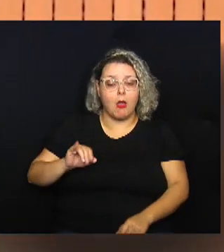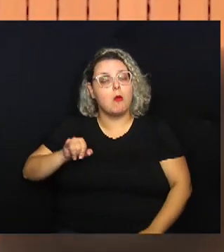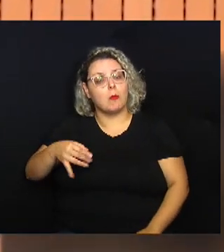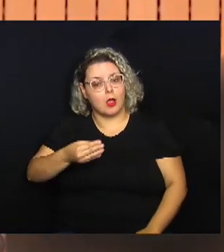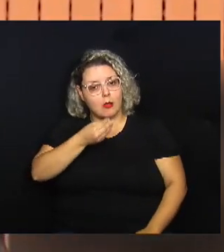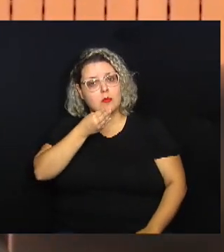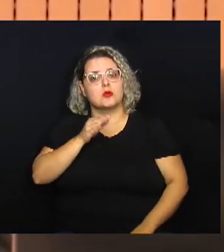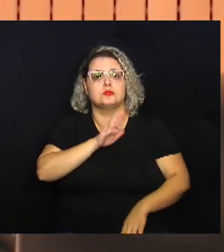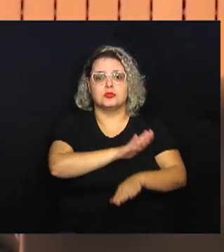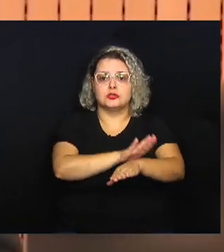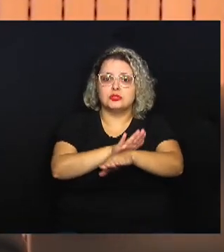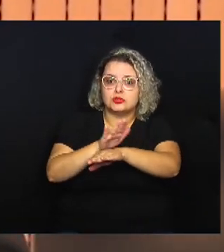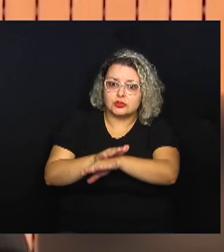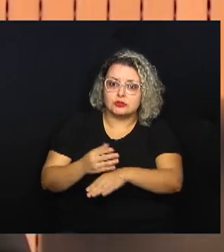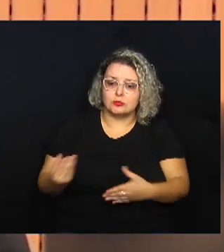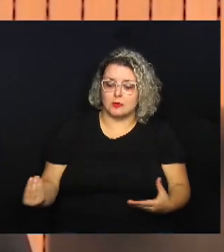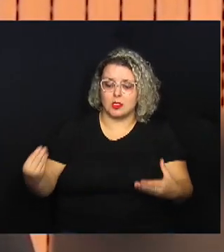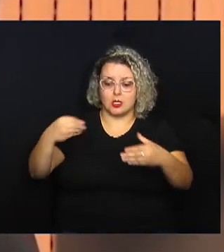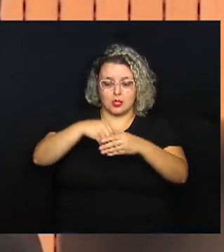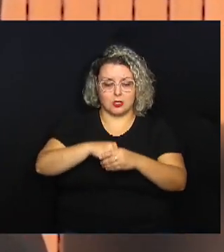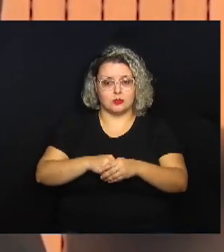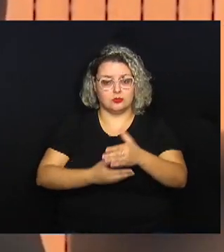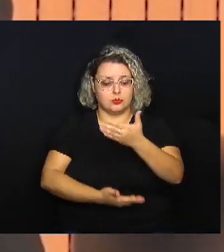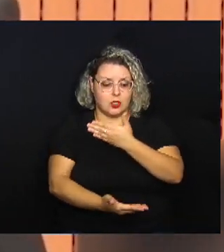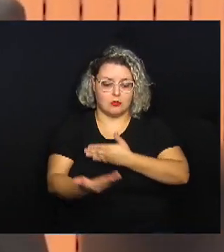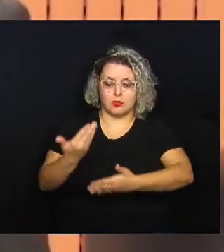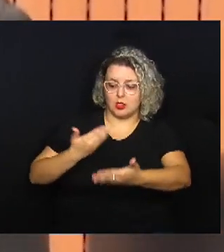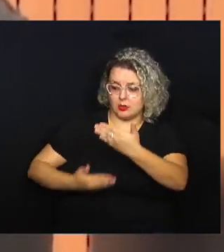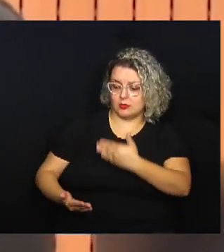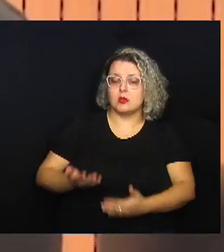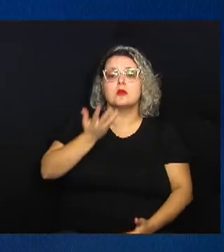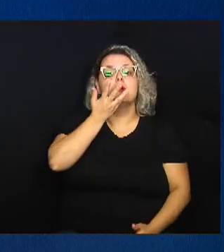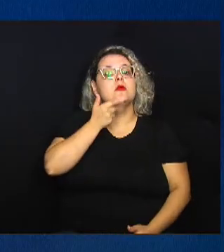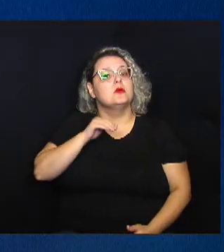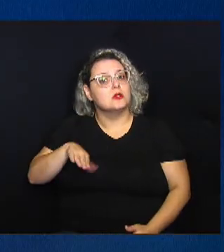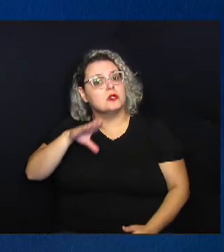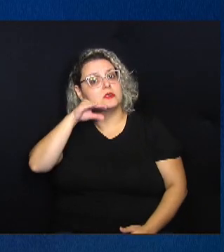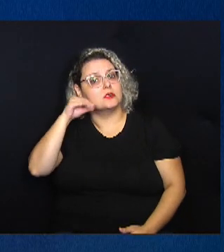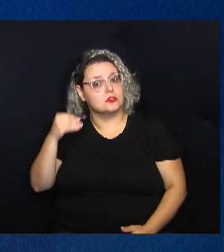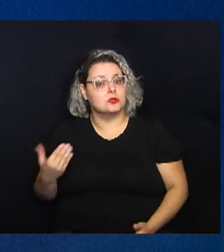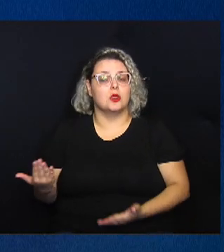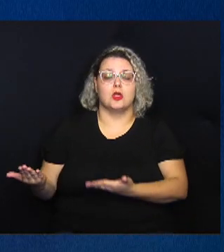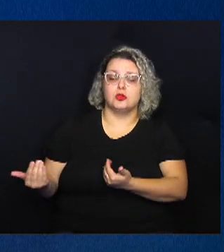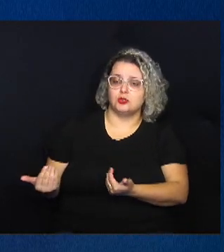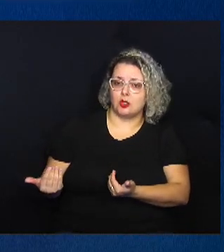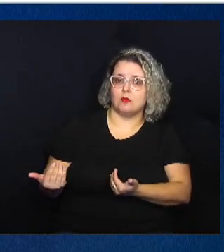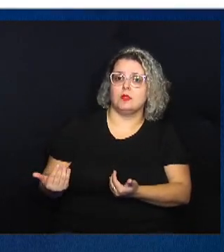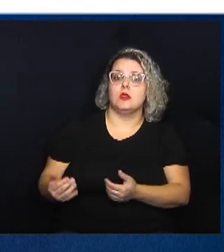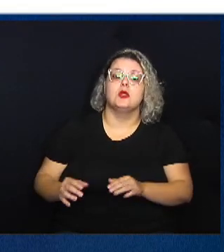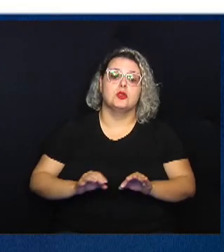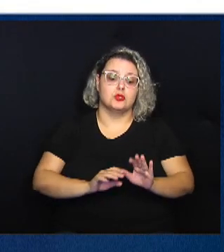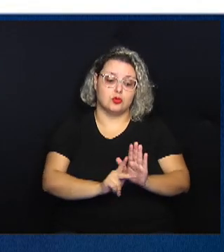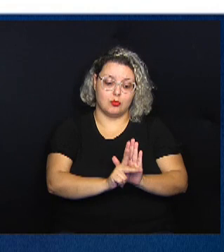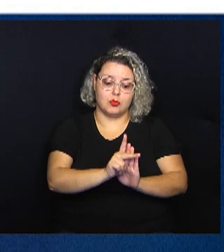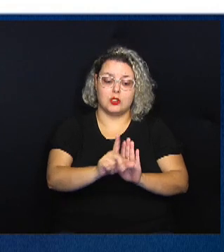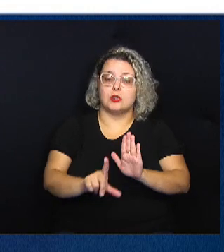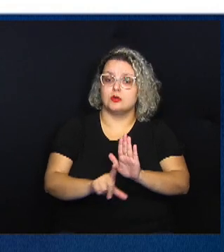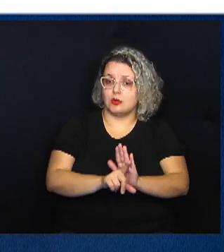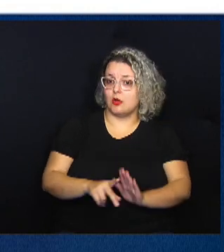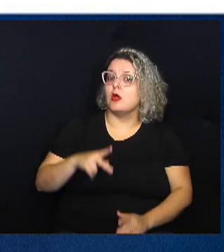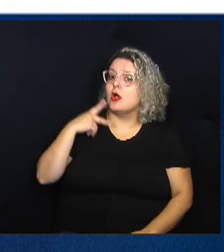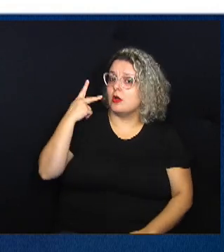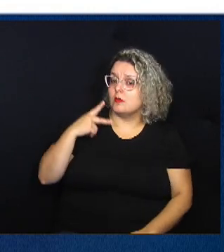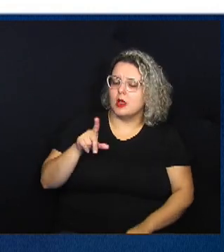contribuir para a integração entre crianças adolescentes jovens Além disso no projeto de lei o parlamentar